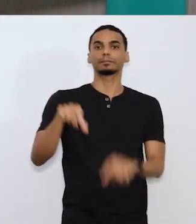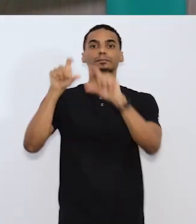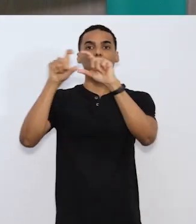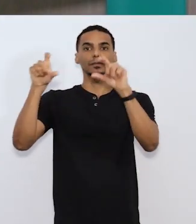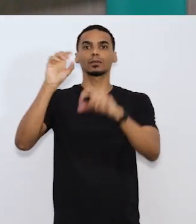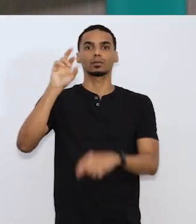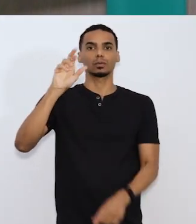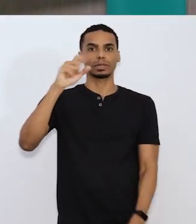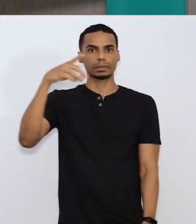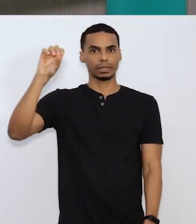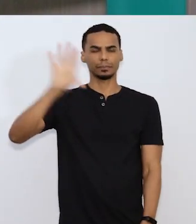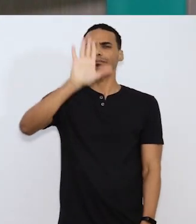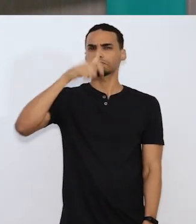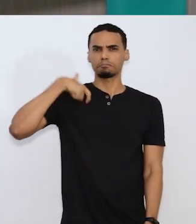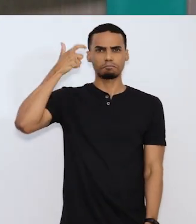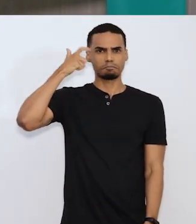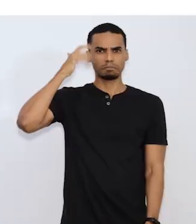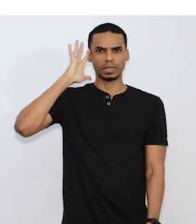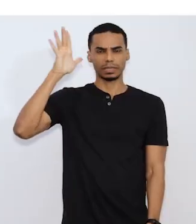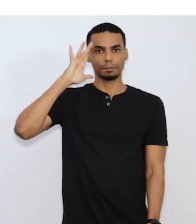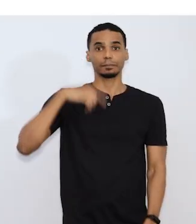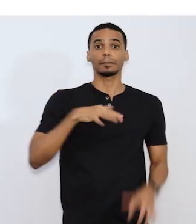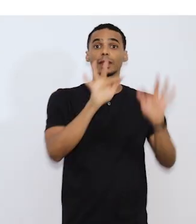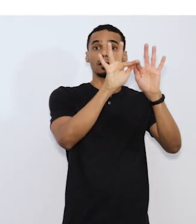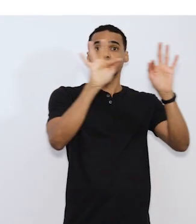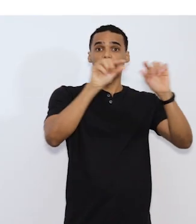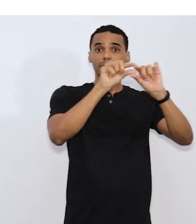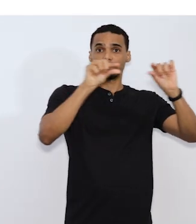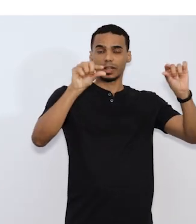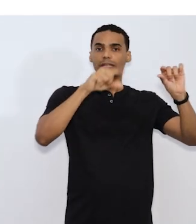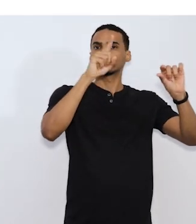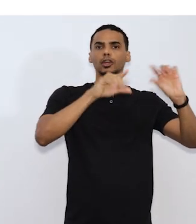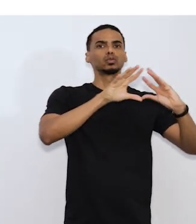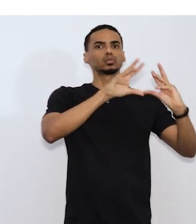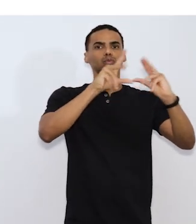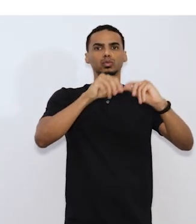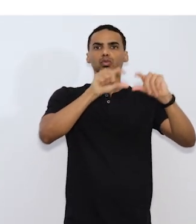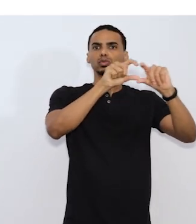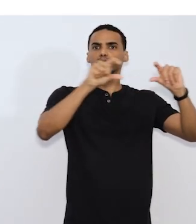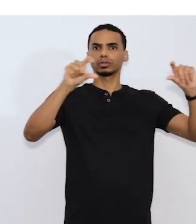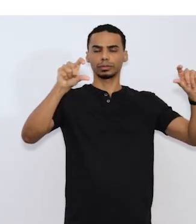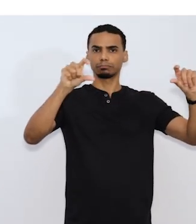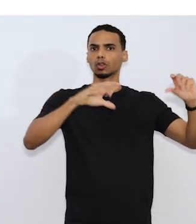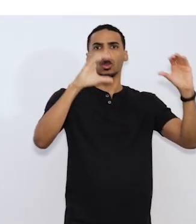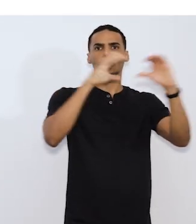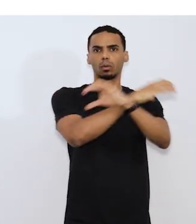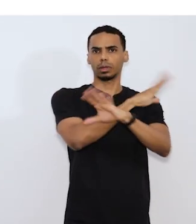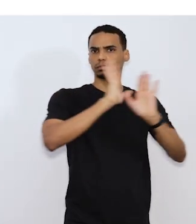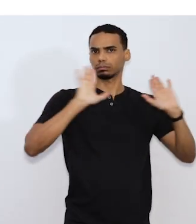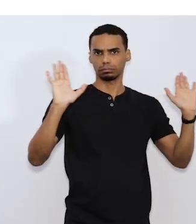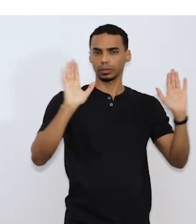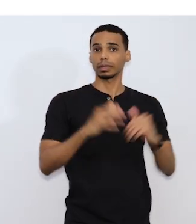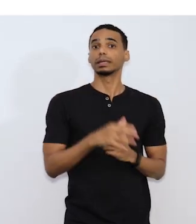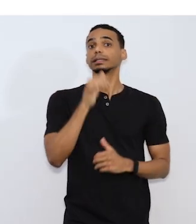oração. Vamos pensar no seguinte, frase é todo enunciado de sentido completo. Para